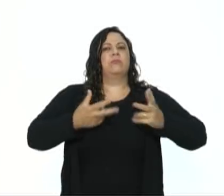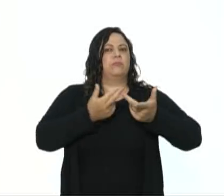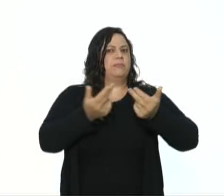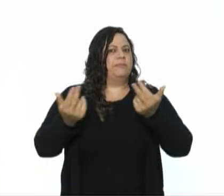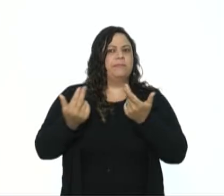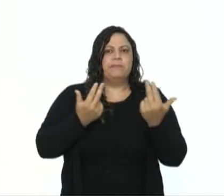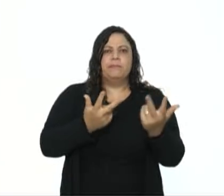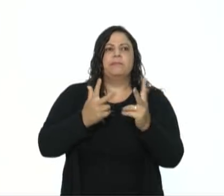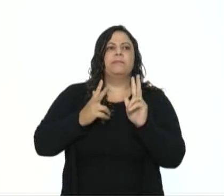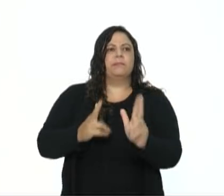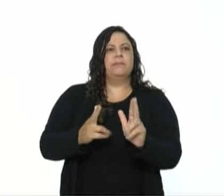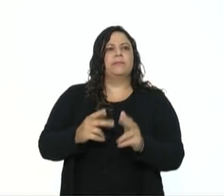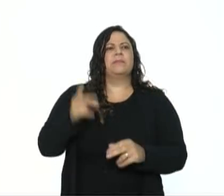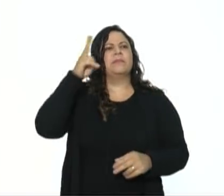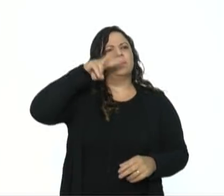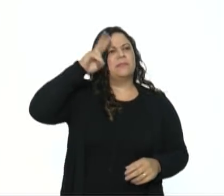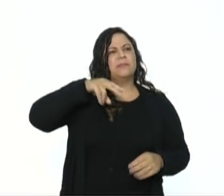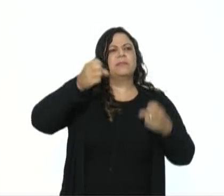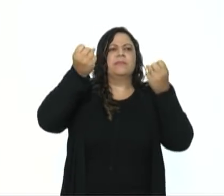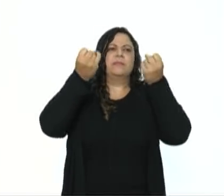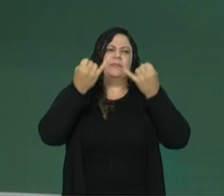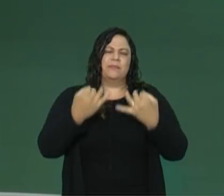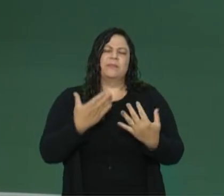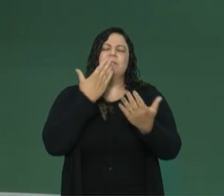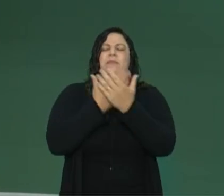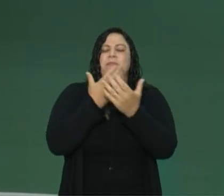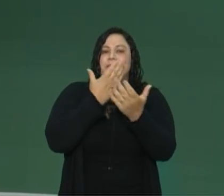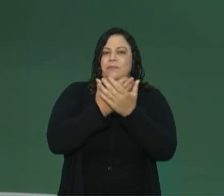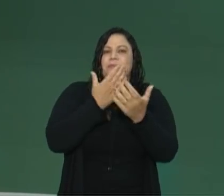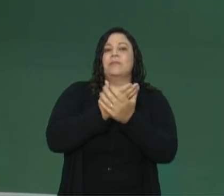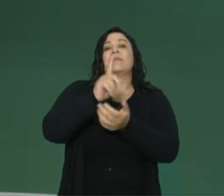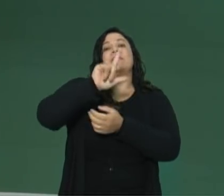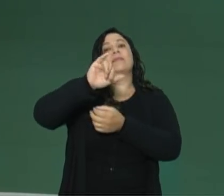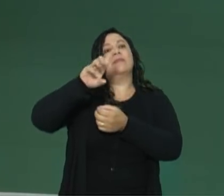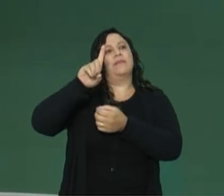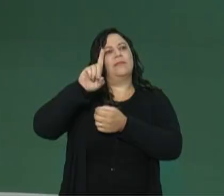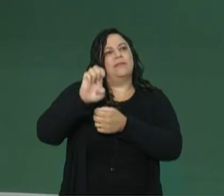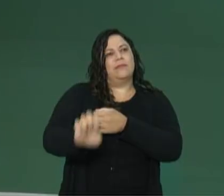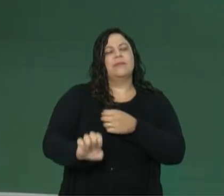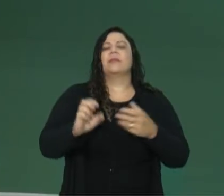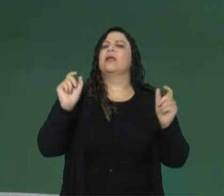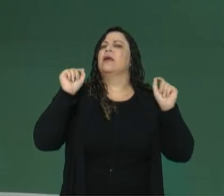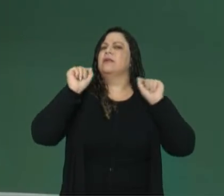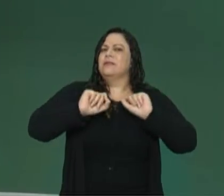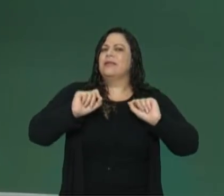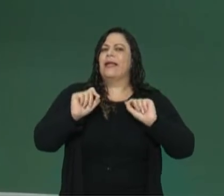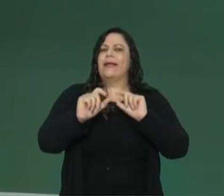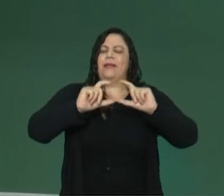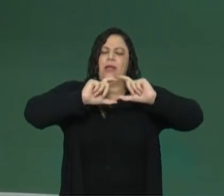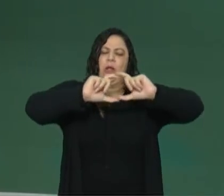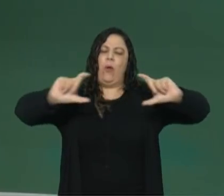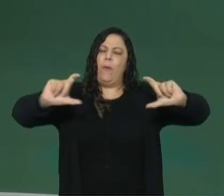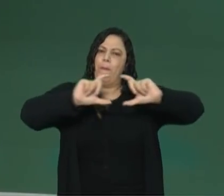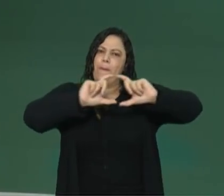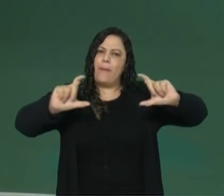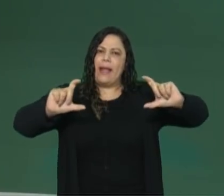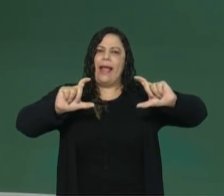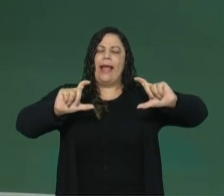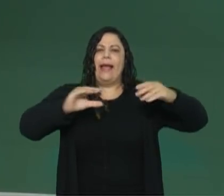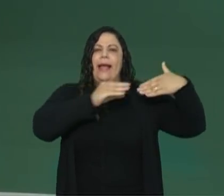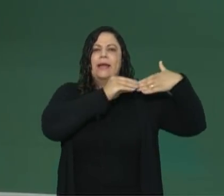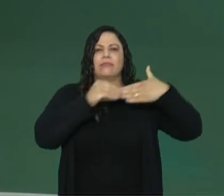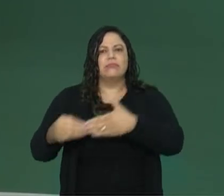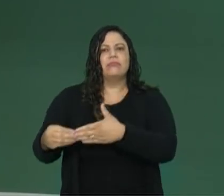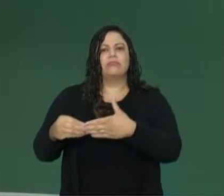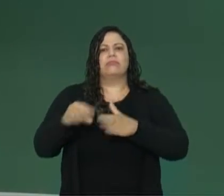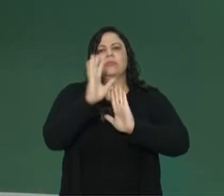lead. Lembra que quando a gente estudou notícia, a gente viu que tem um lead. O lead é o quê? É um parágrafo que guia, são elementos